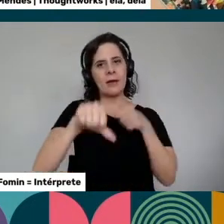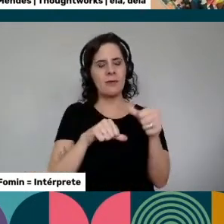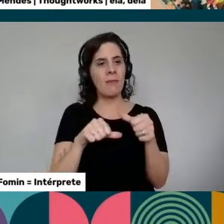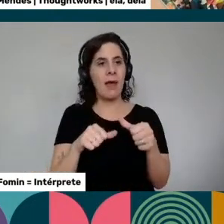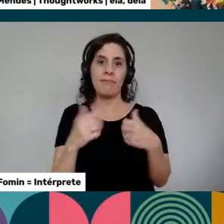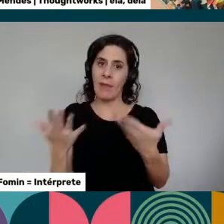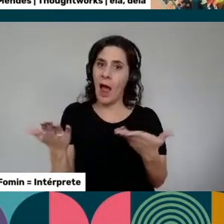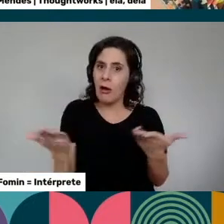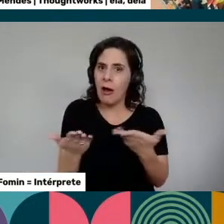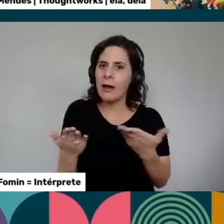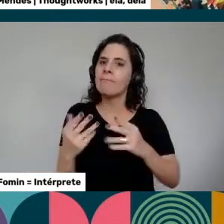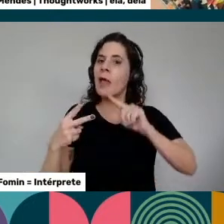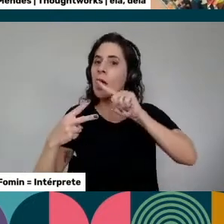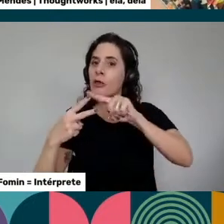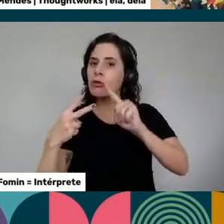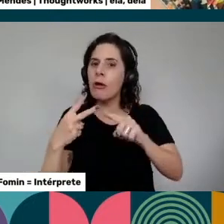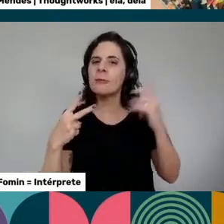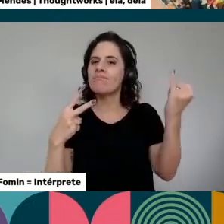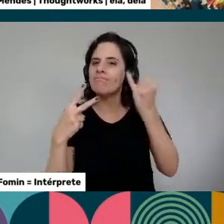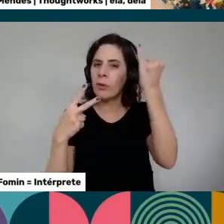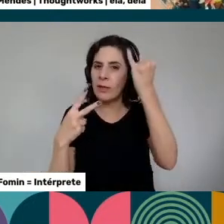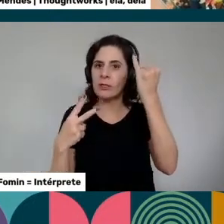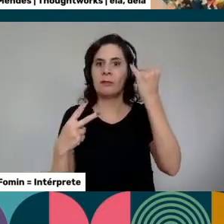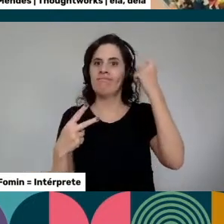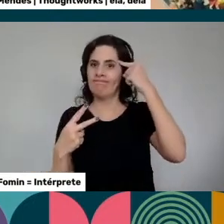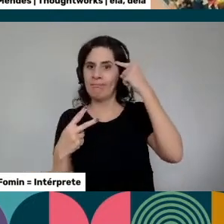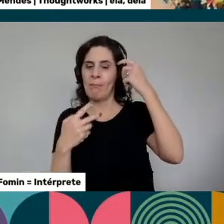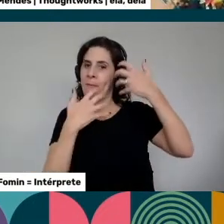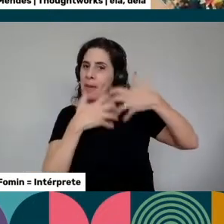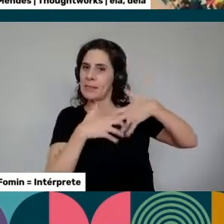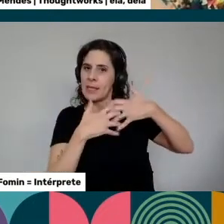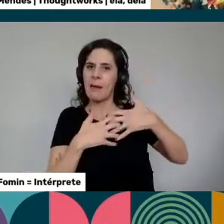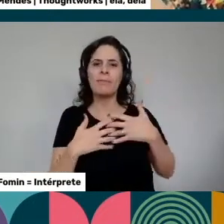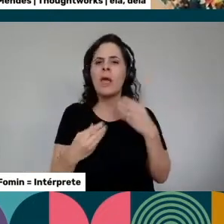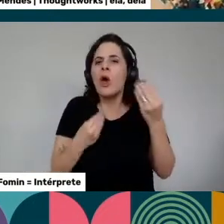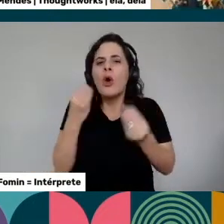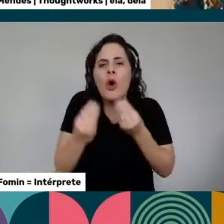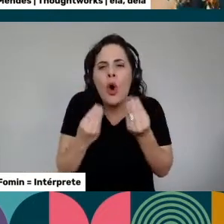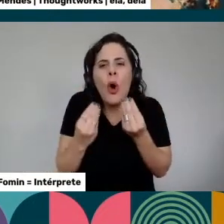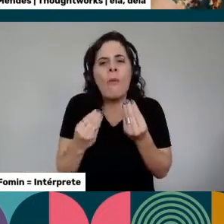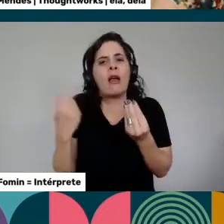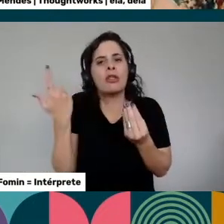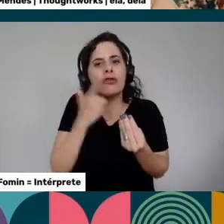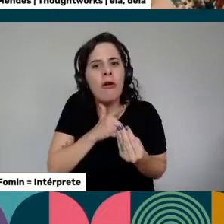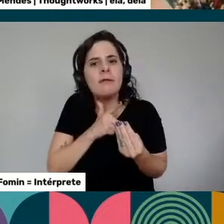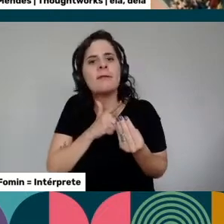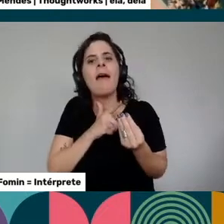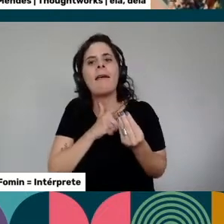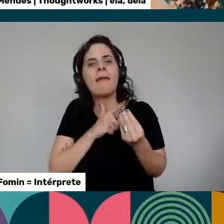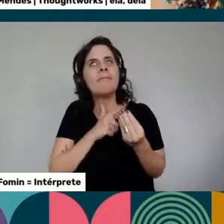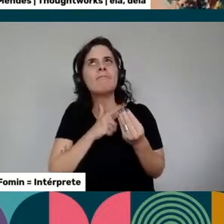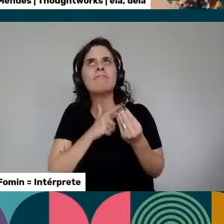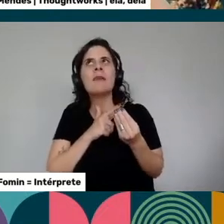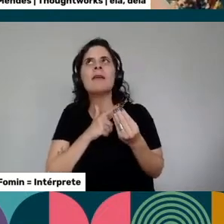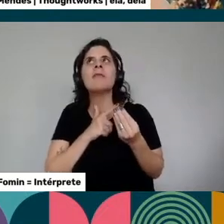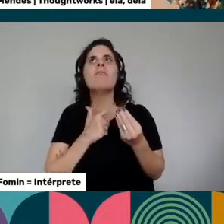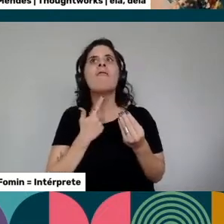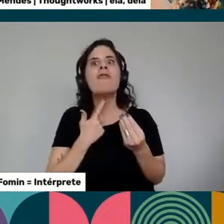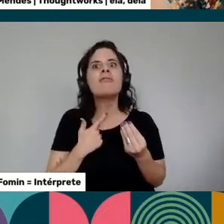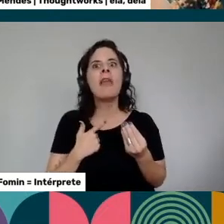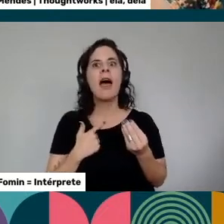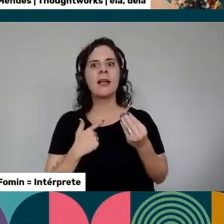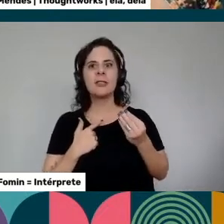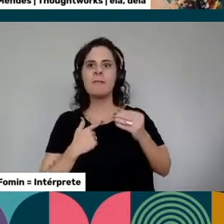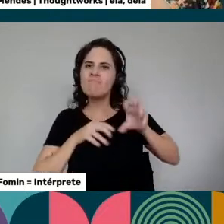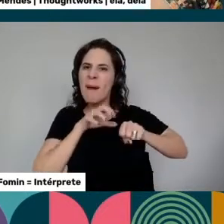ficaria nesses 2 pontos, né? Que acho que, na verdade, é o mesmo, assim, né? Quão intencional é essa busca por diversidade, quanto que